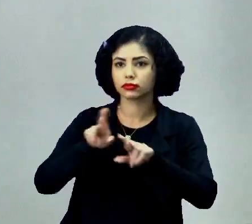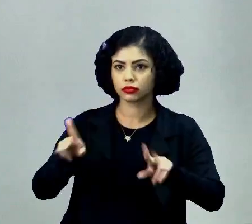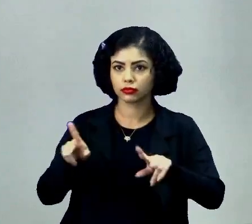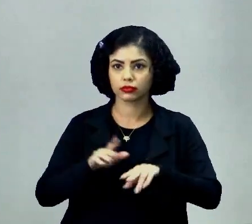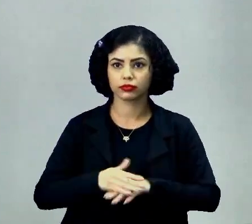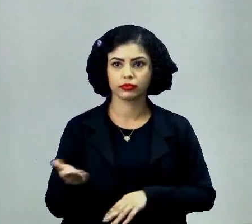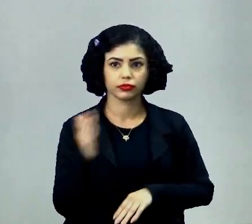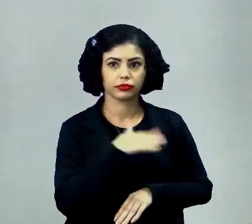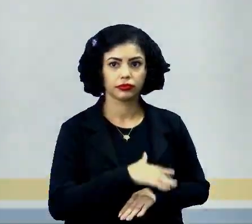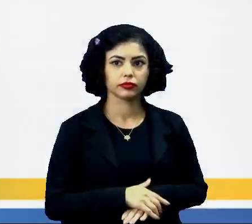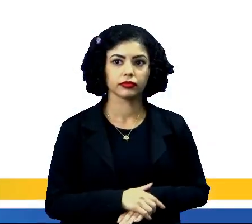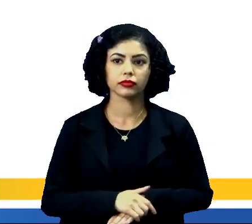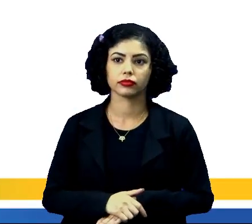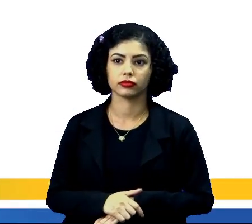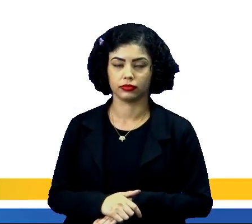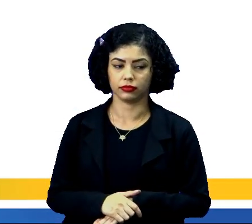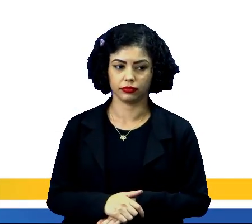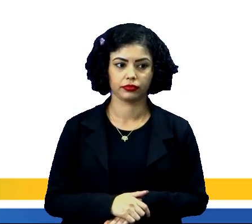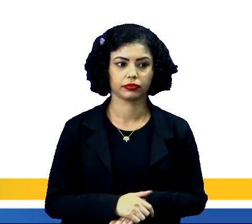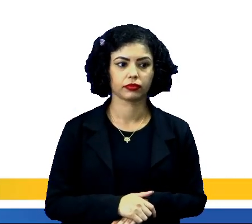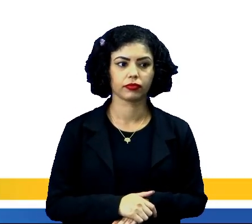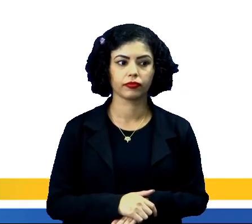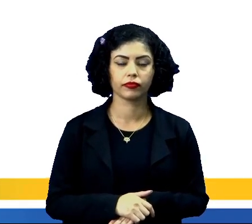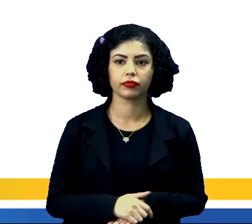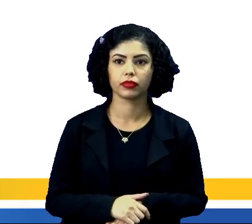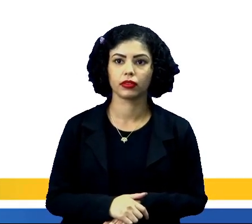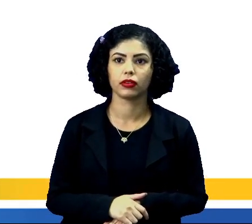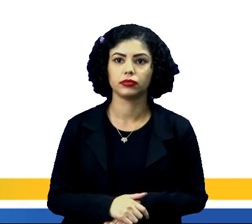diferem. Vamos lá?